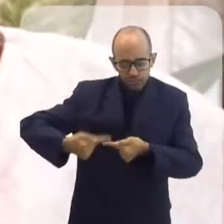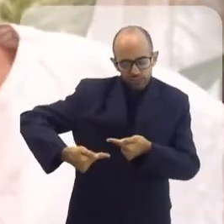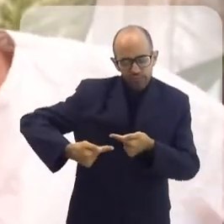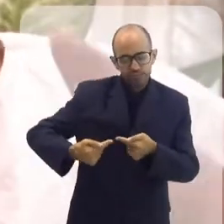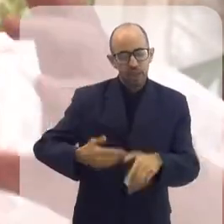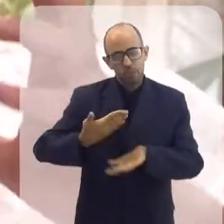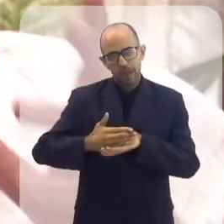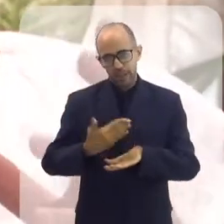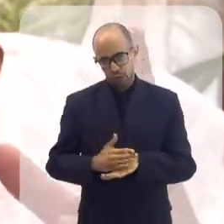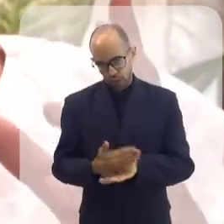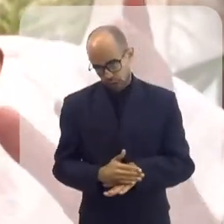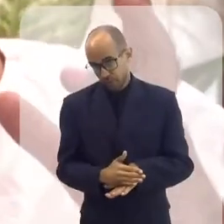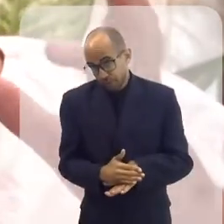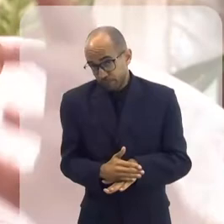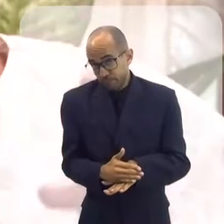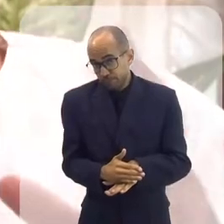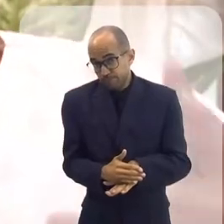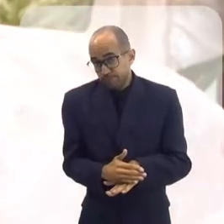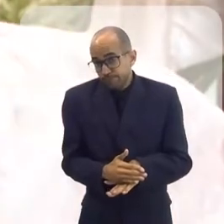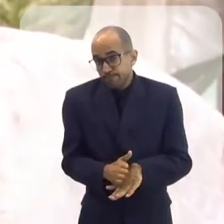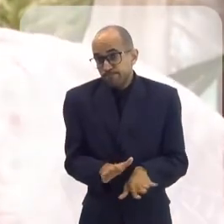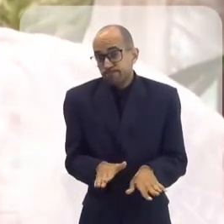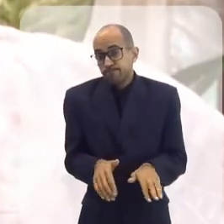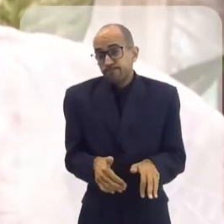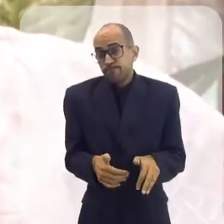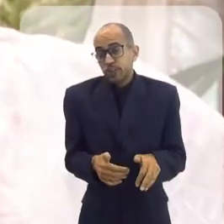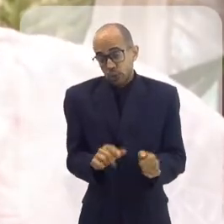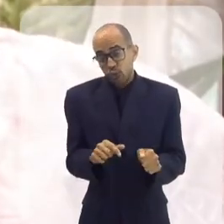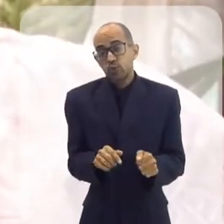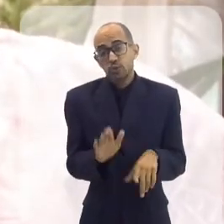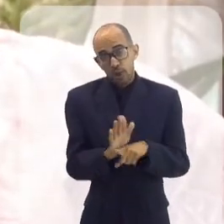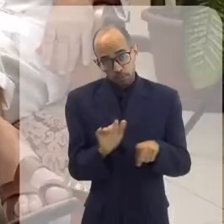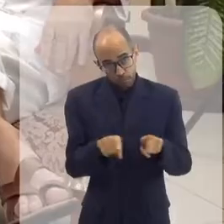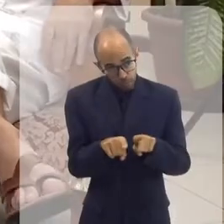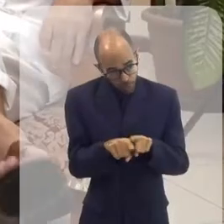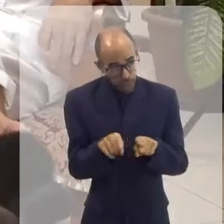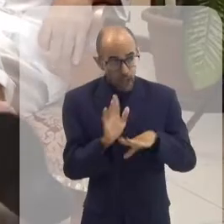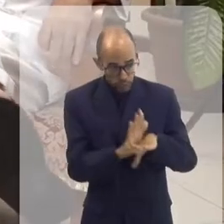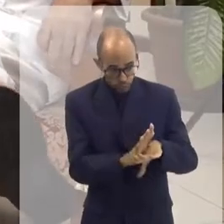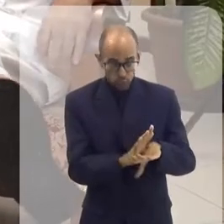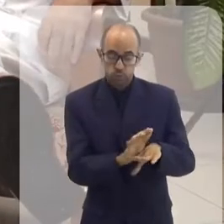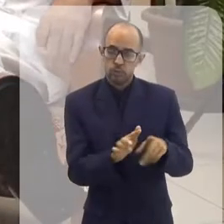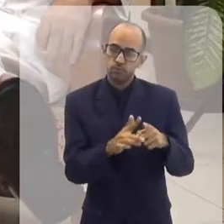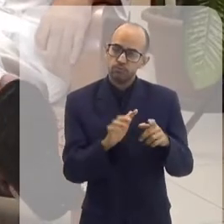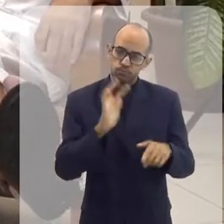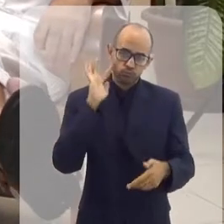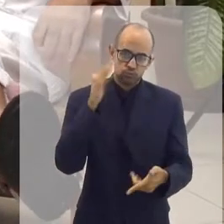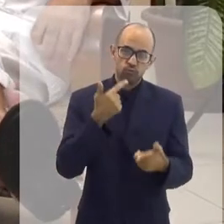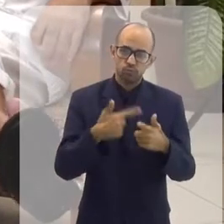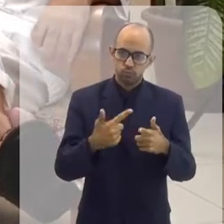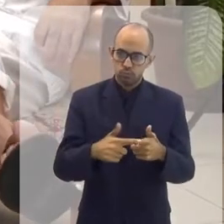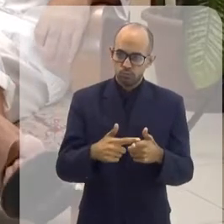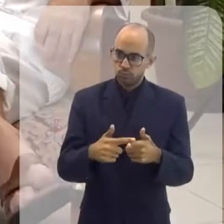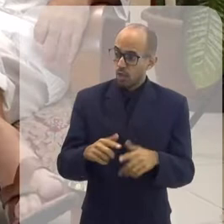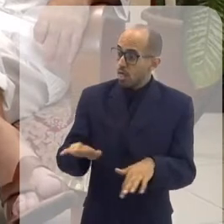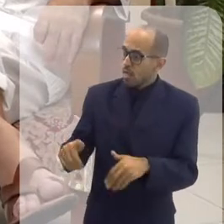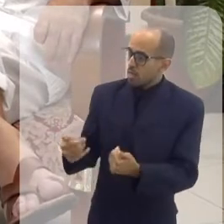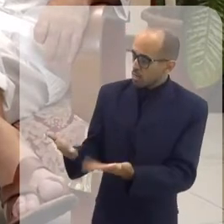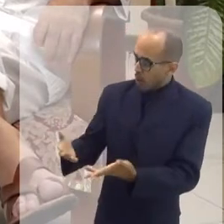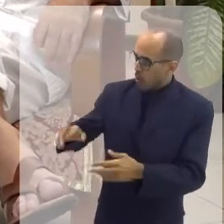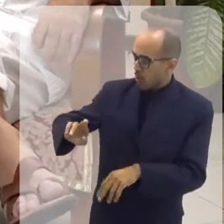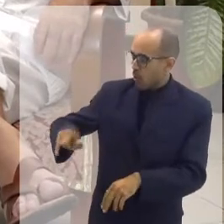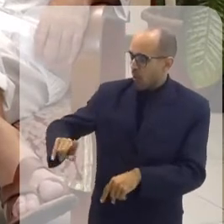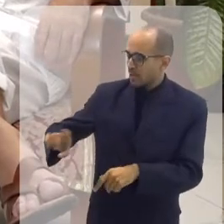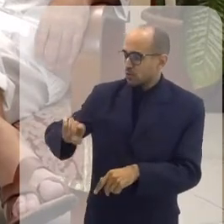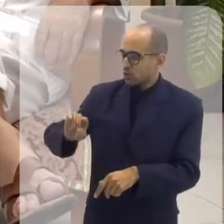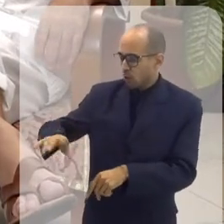aquela origem prática entender isso também ajuda de montar esse quebra-cabeça quer dizer não é literalmente a religião